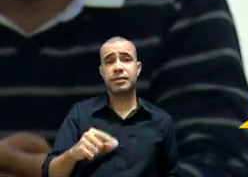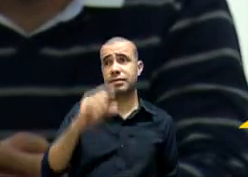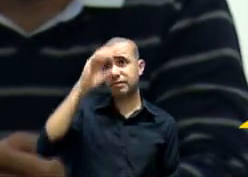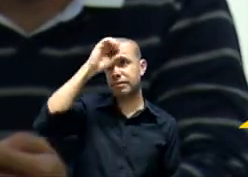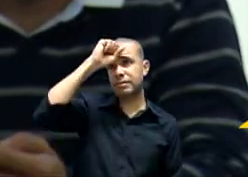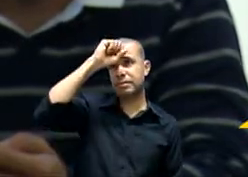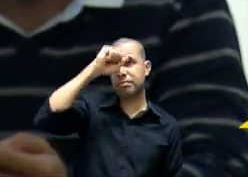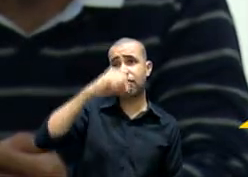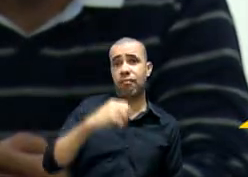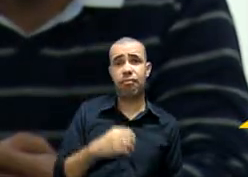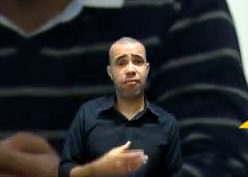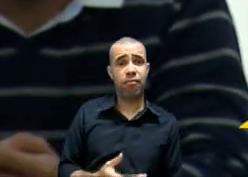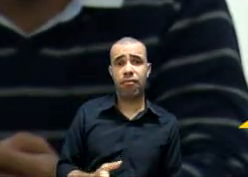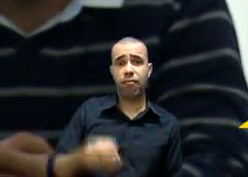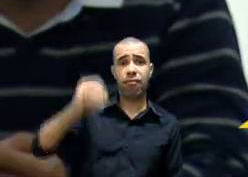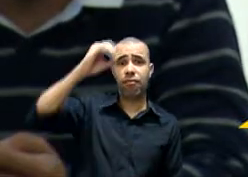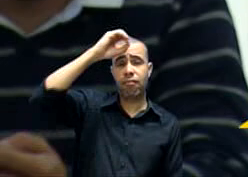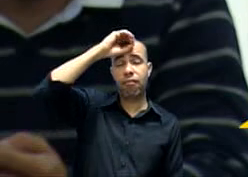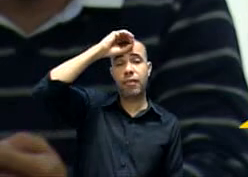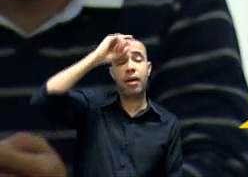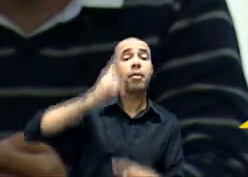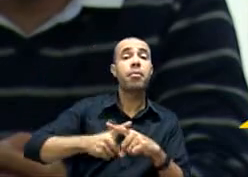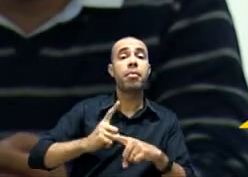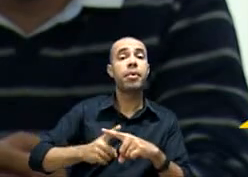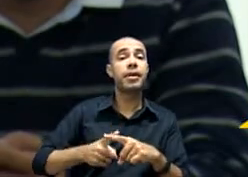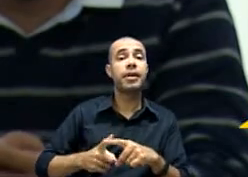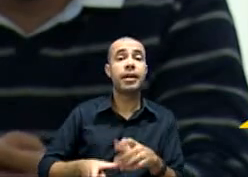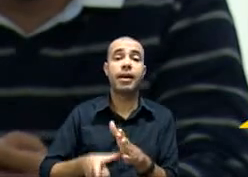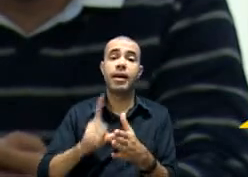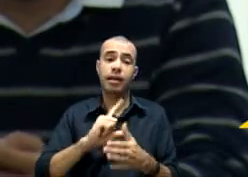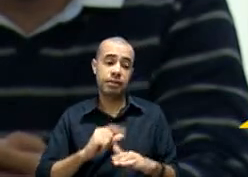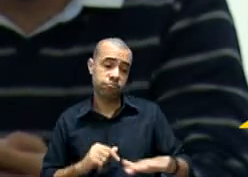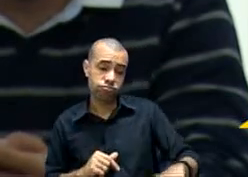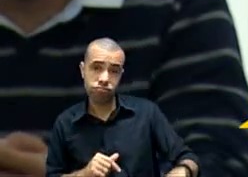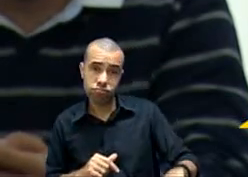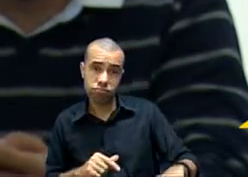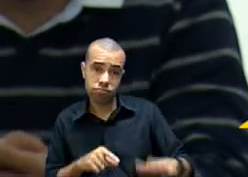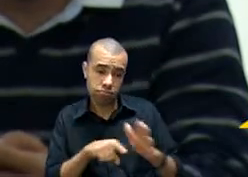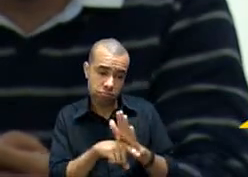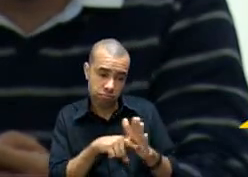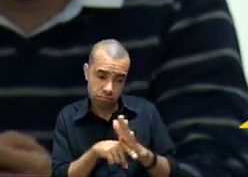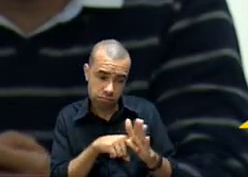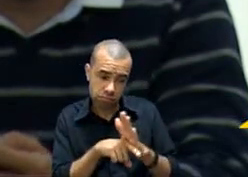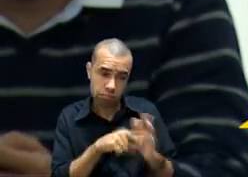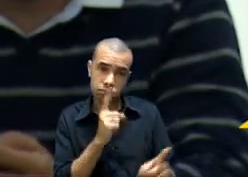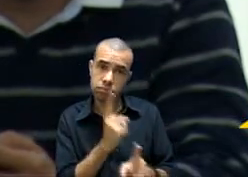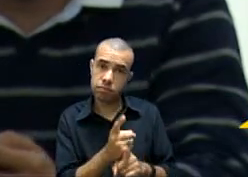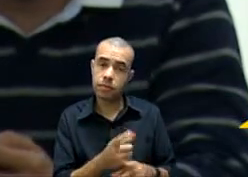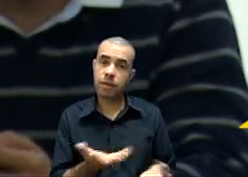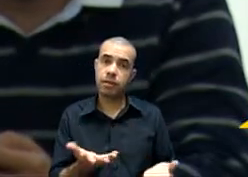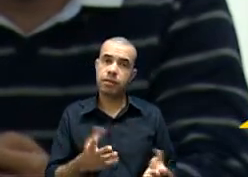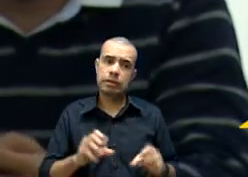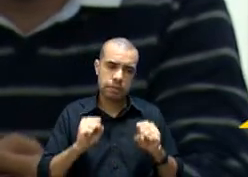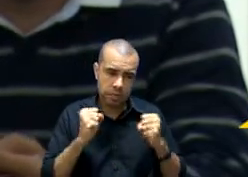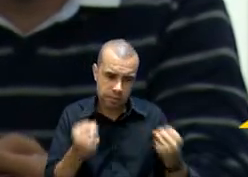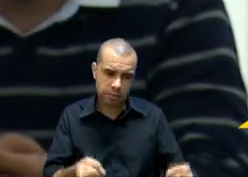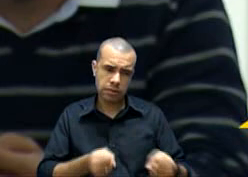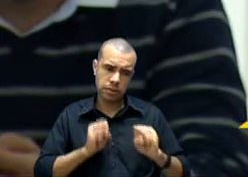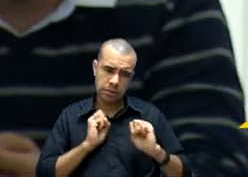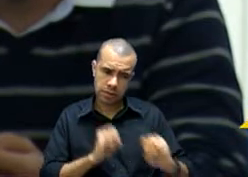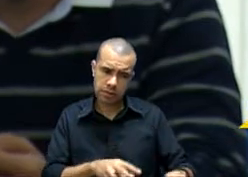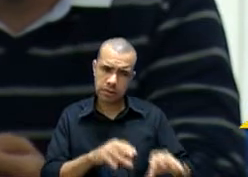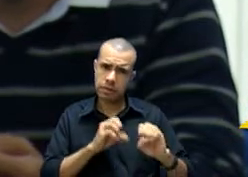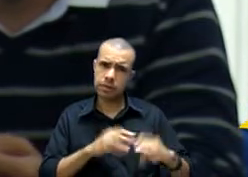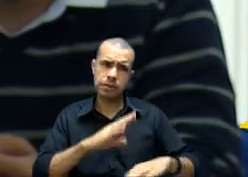no período não teve um diagnóstico, não teve um empenho, não teve um formato de aprendizado que lhe